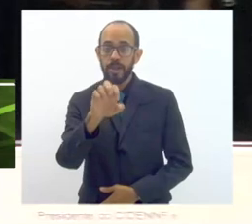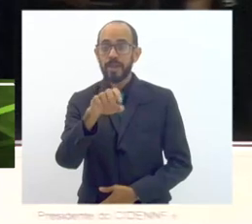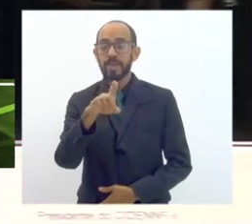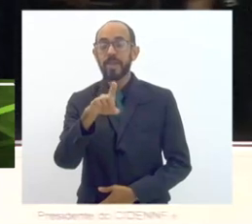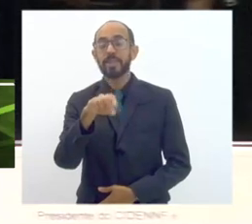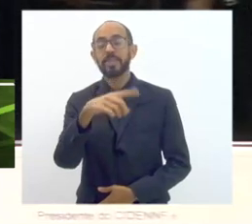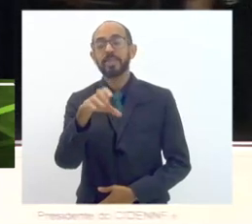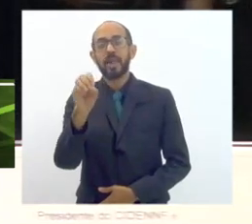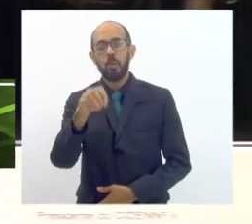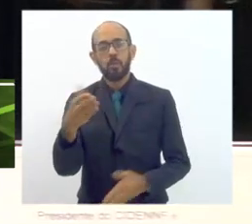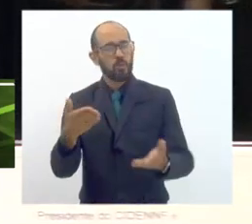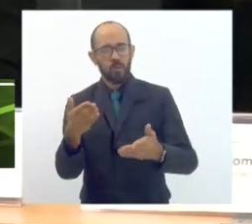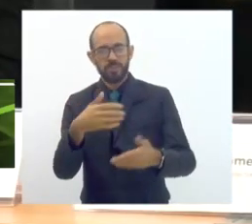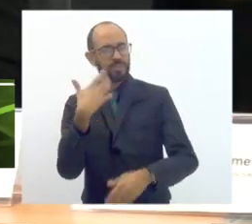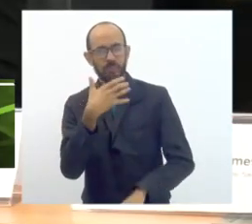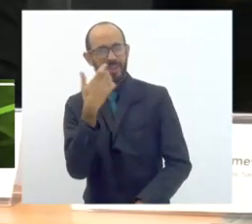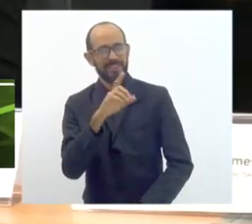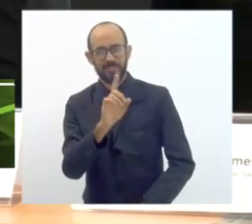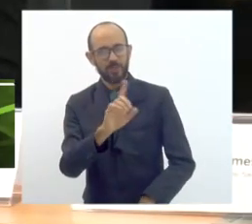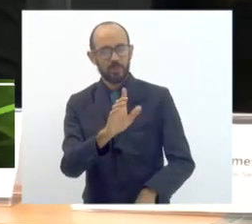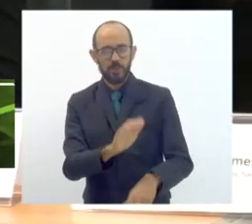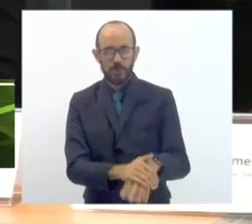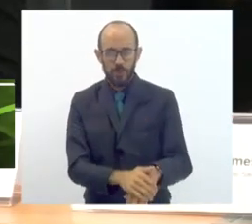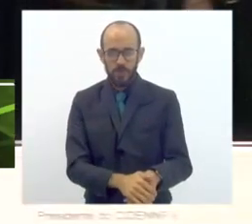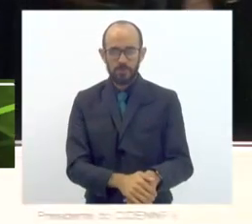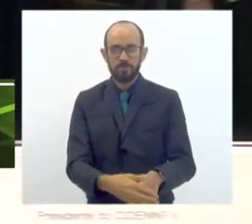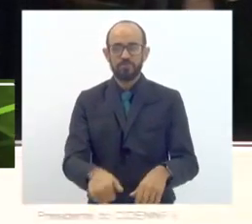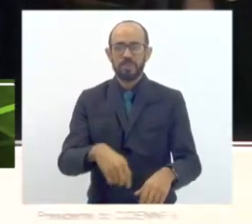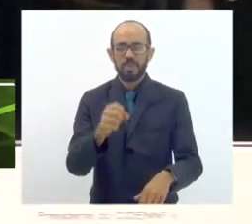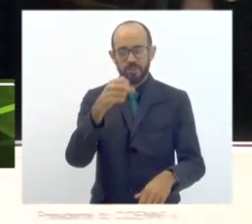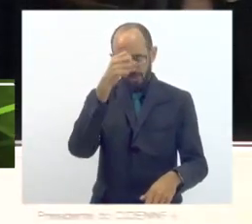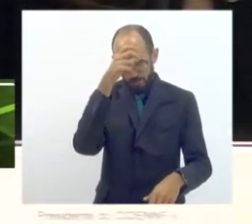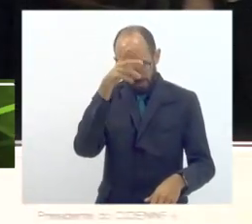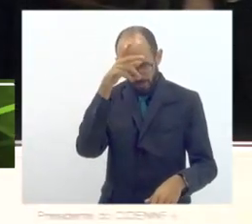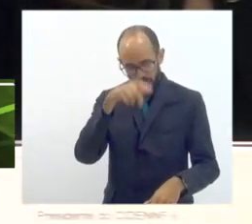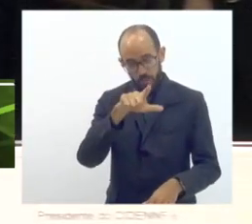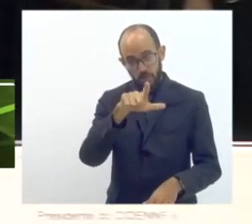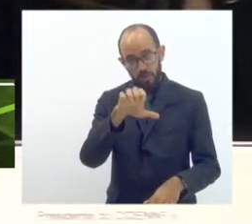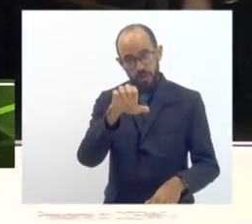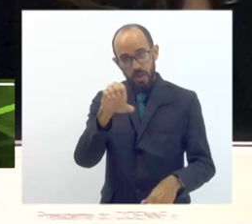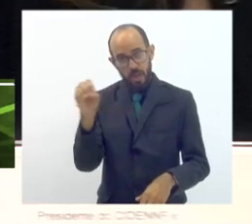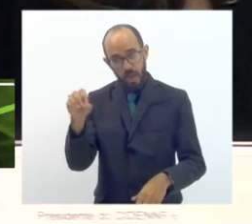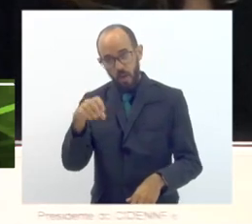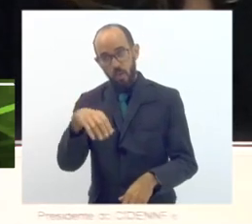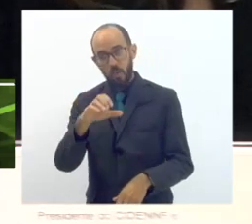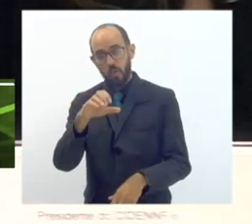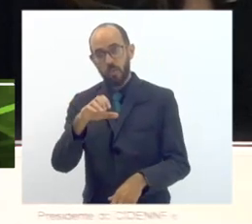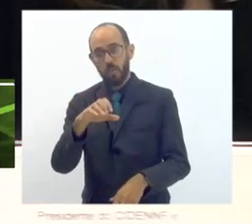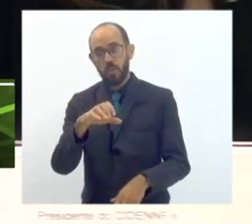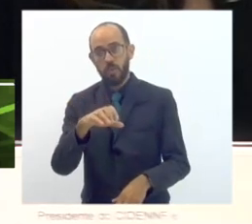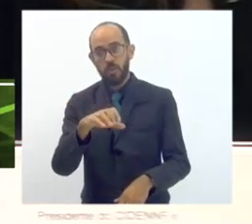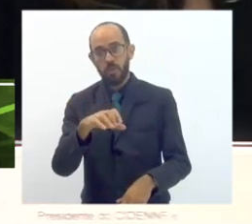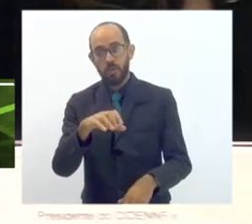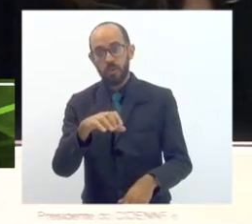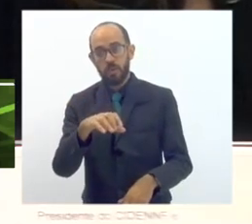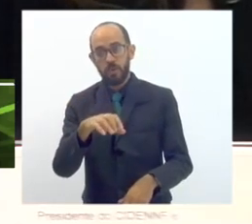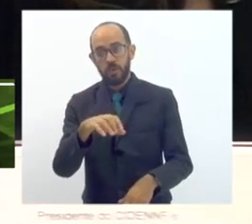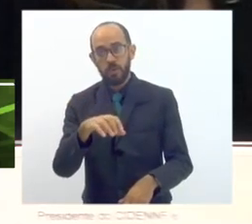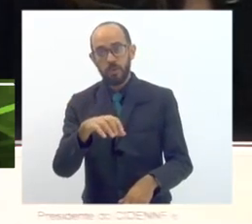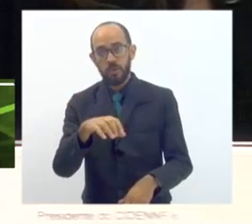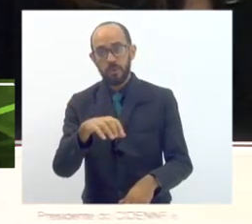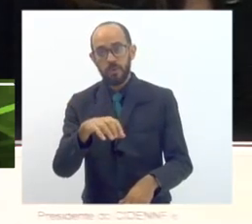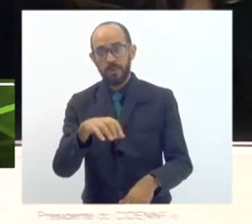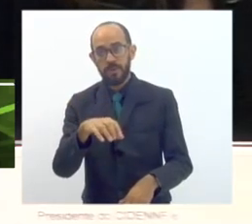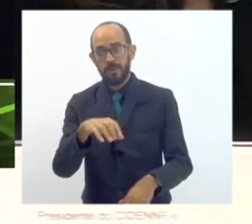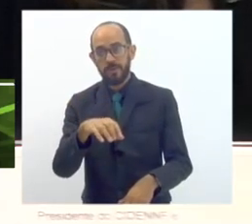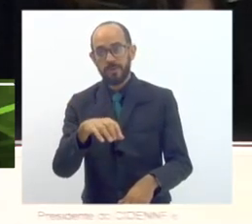discurso. Nossos prefeitos do Sidenf, Léo Pelanca, Léo Coutinho. Nosso querido prefeito Silvestre, que estava